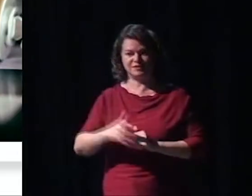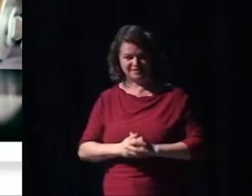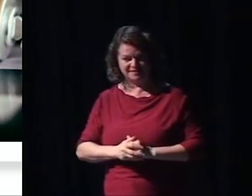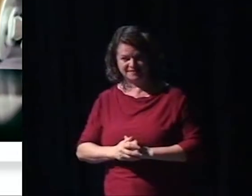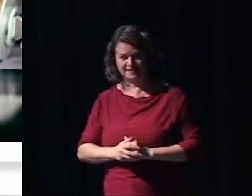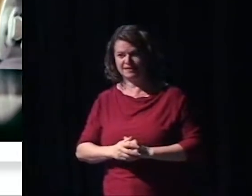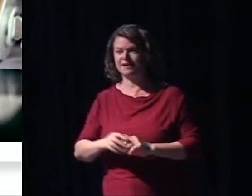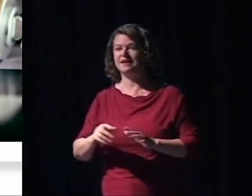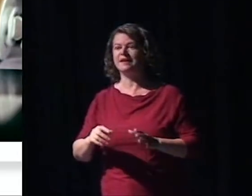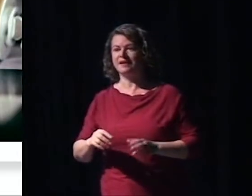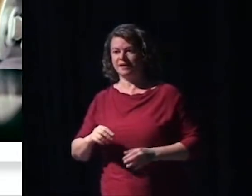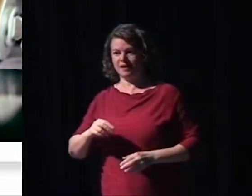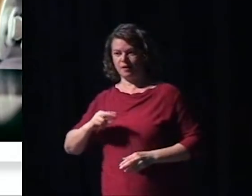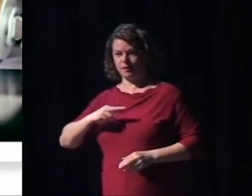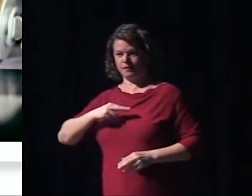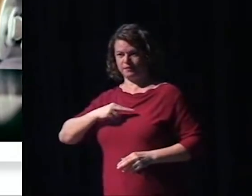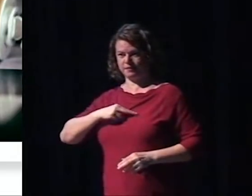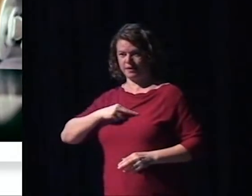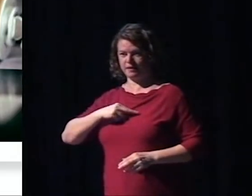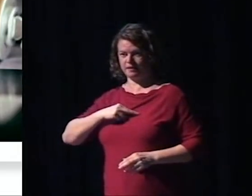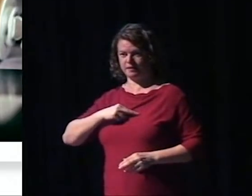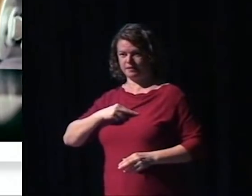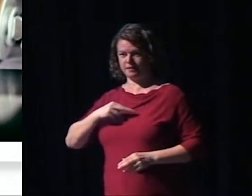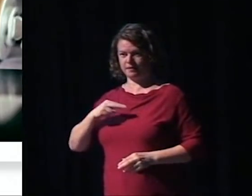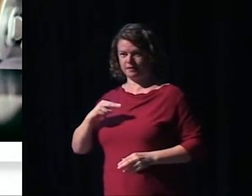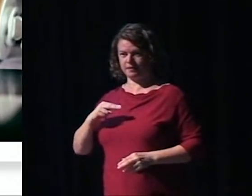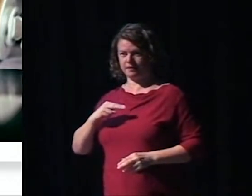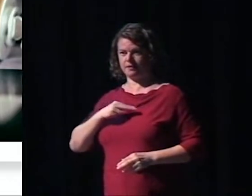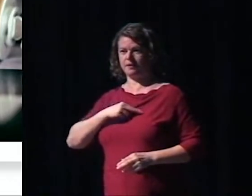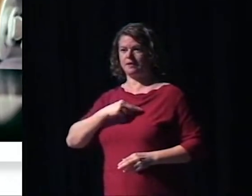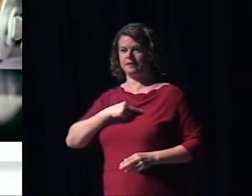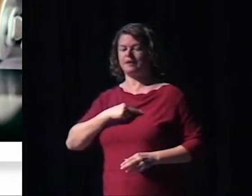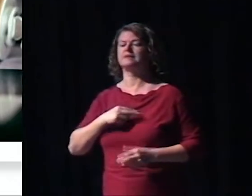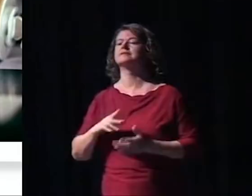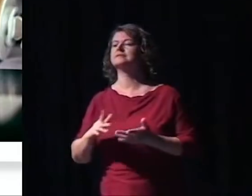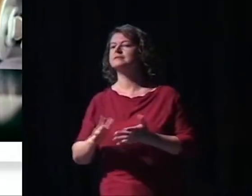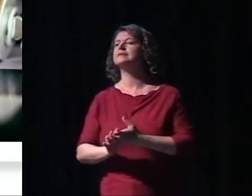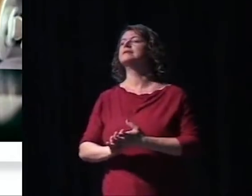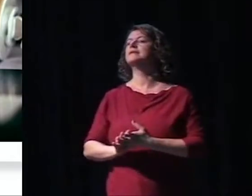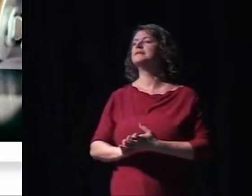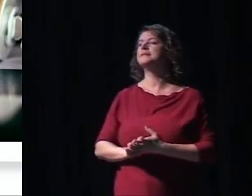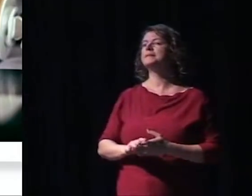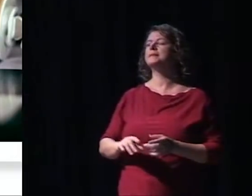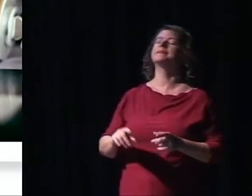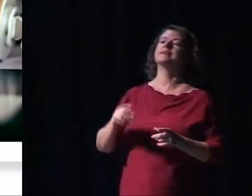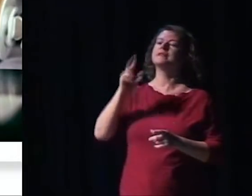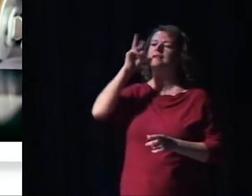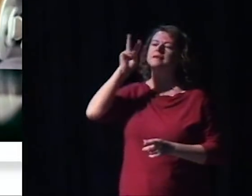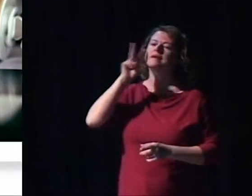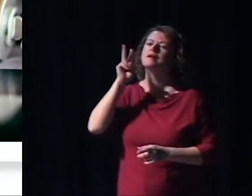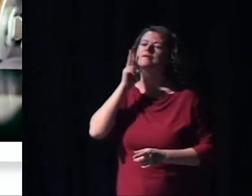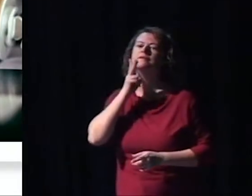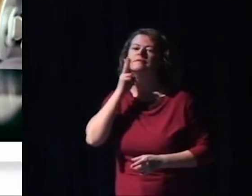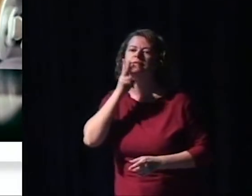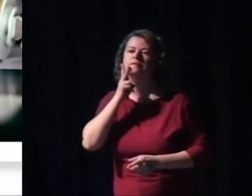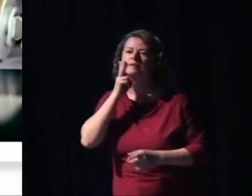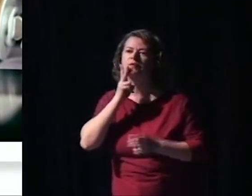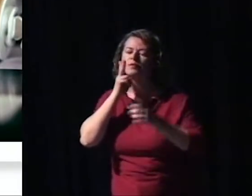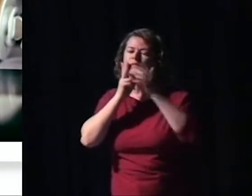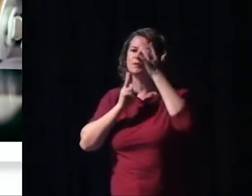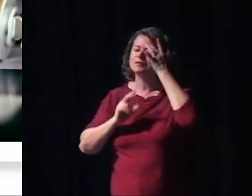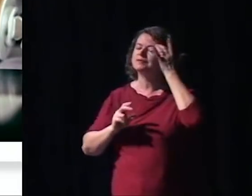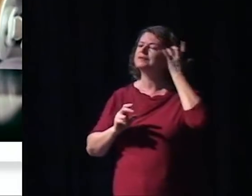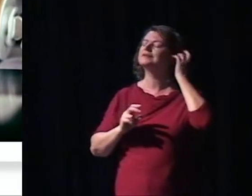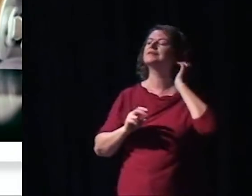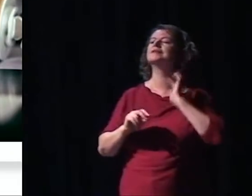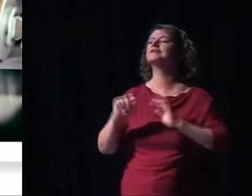lembra do vinho? E o mosto tiram a inteligência. O meu povo consulta a sua madeira,